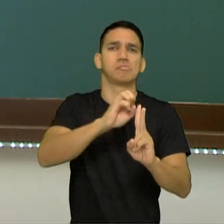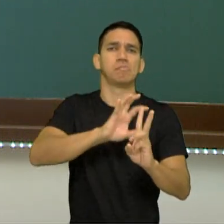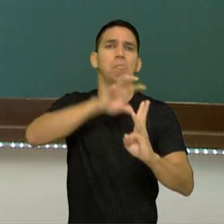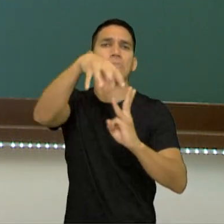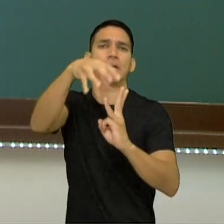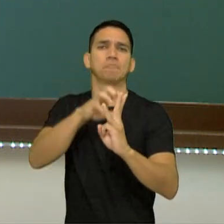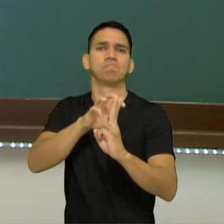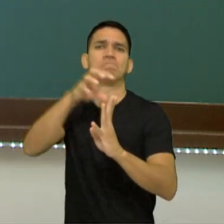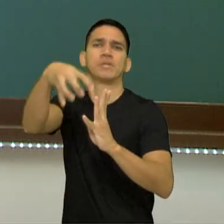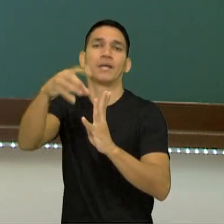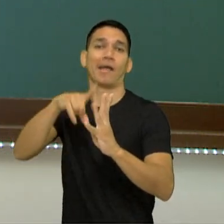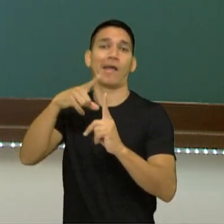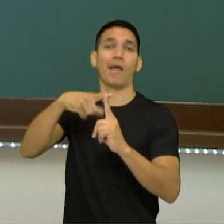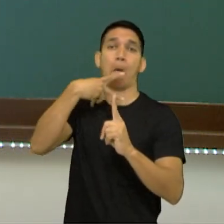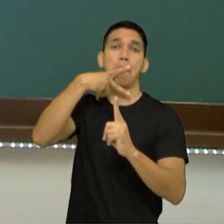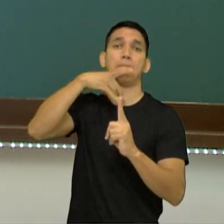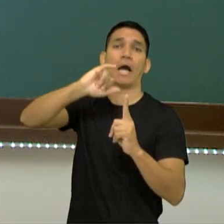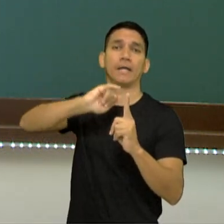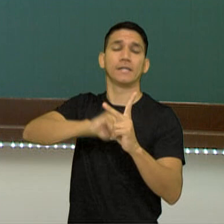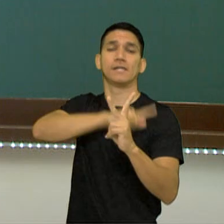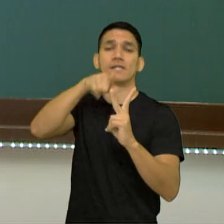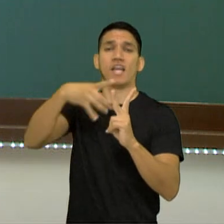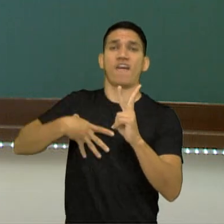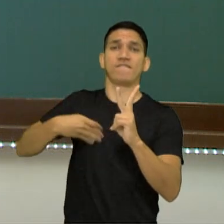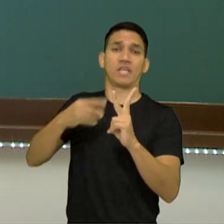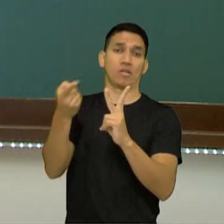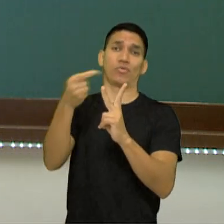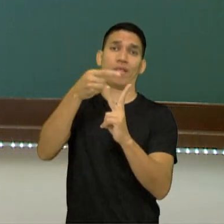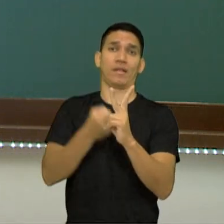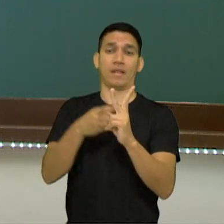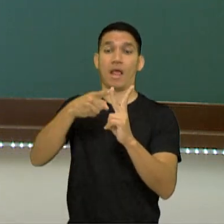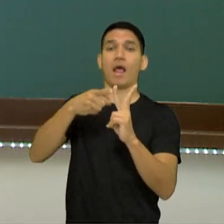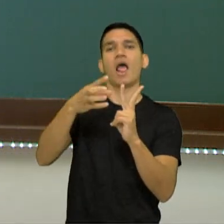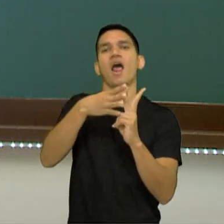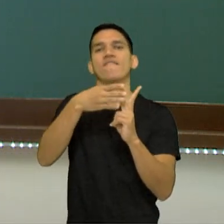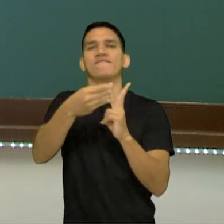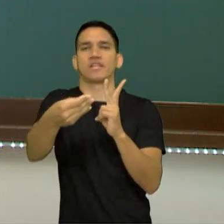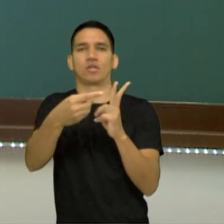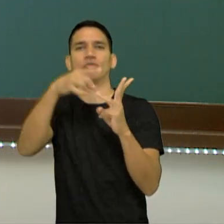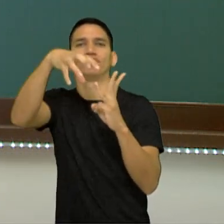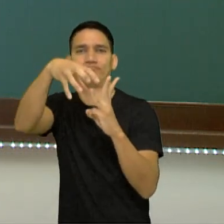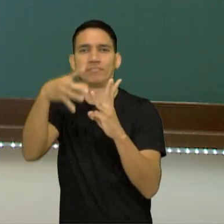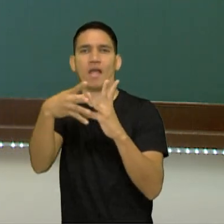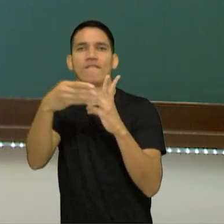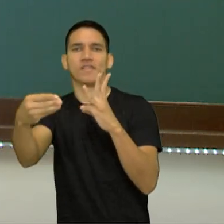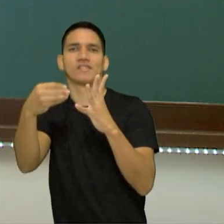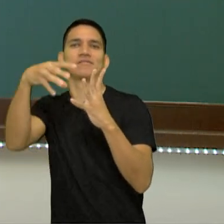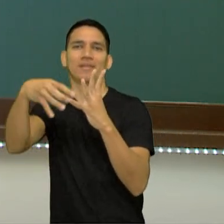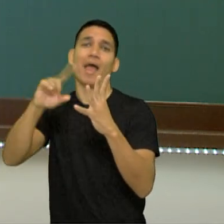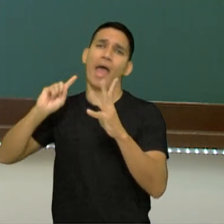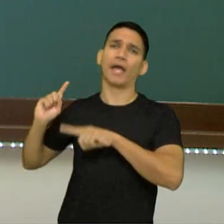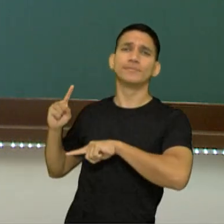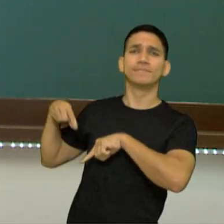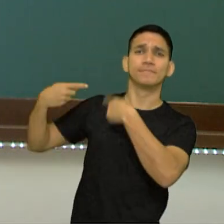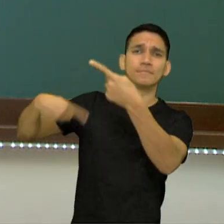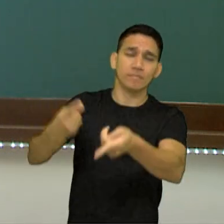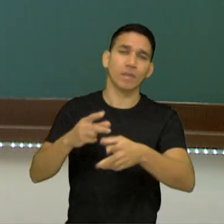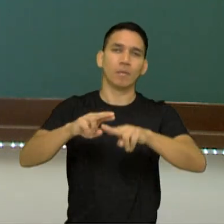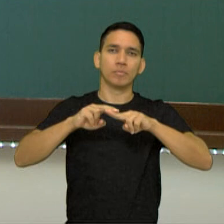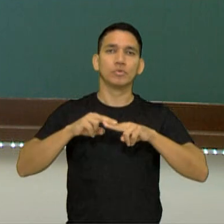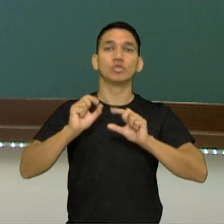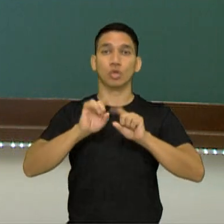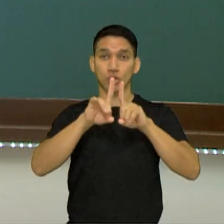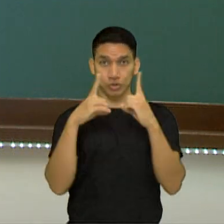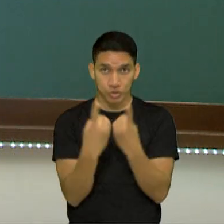aquela dinastia até chegar ao fim e a gente vai ter outra dinastia. Então, a gente tinha a dinastia Merovíngia,